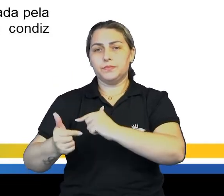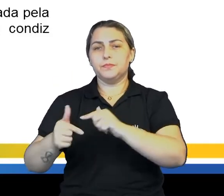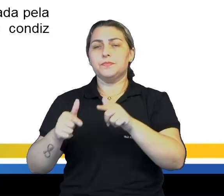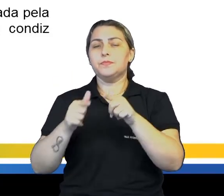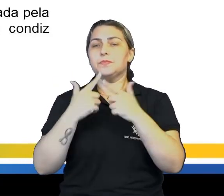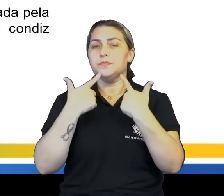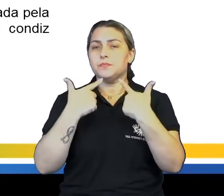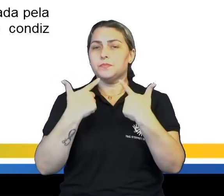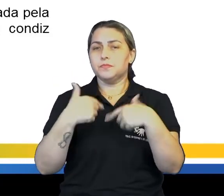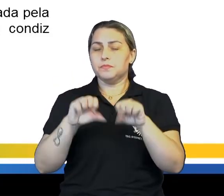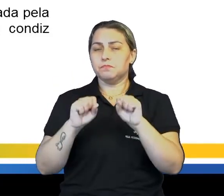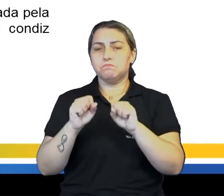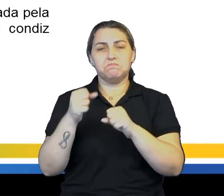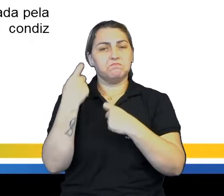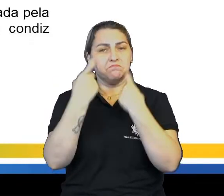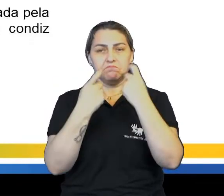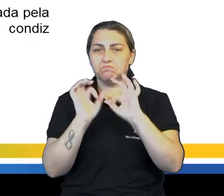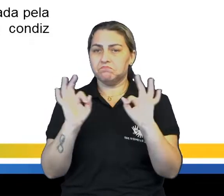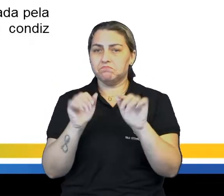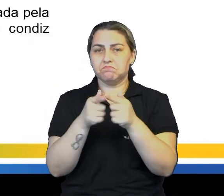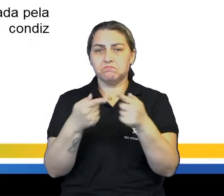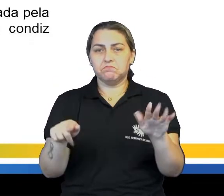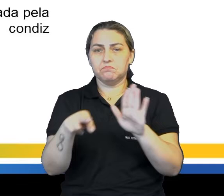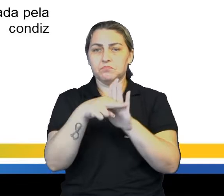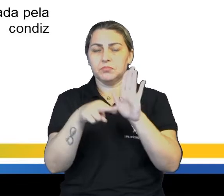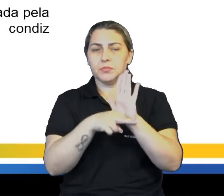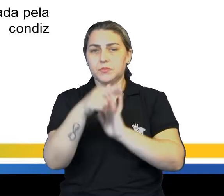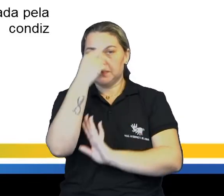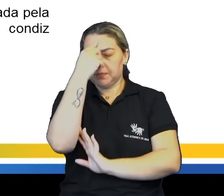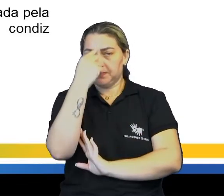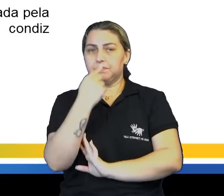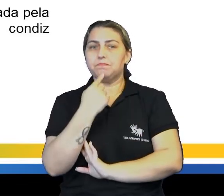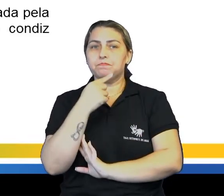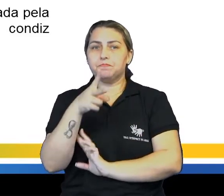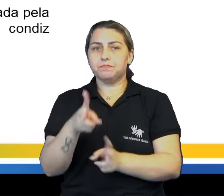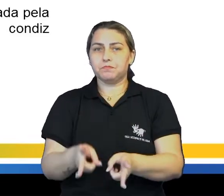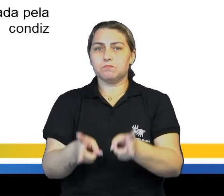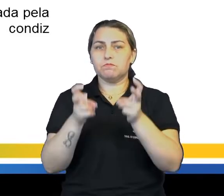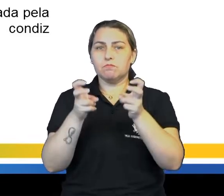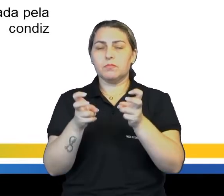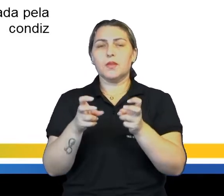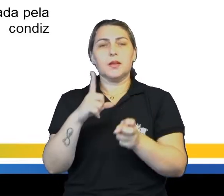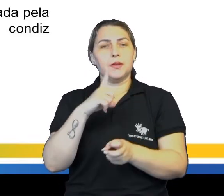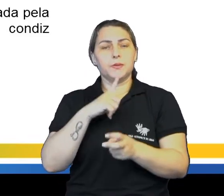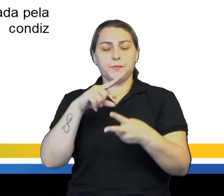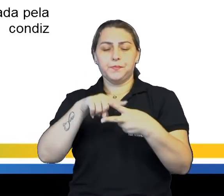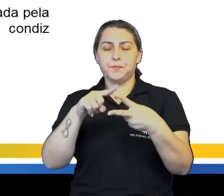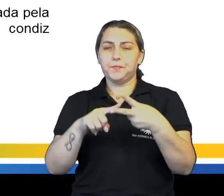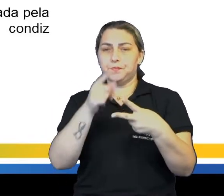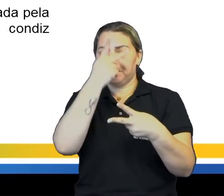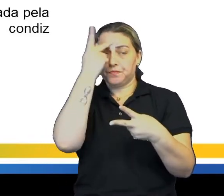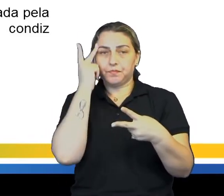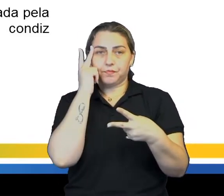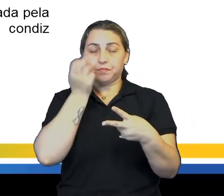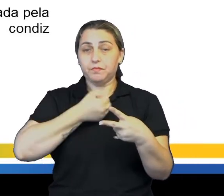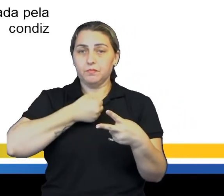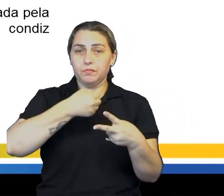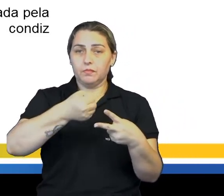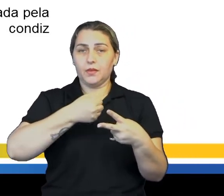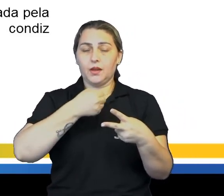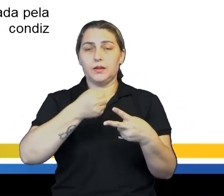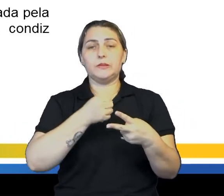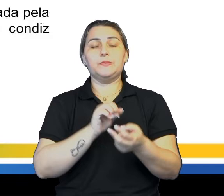não se preocupa com as regras gramaticais. Na imagem, como vocês podem perceber, nós temos duas pessoas, uma sendo